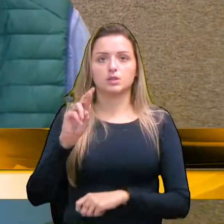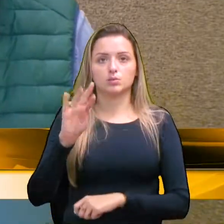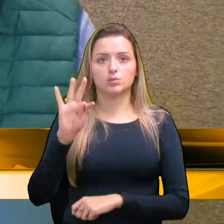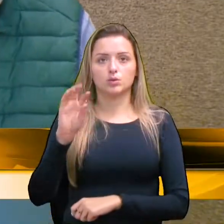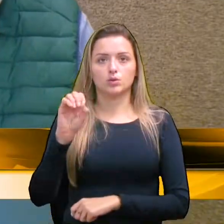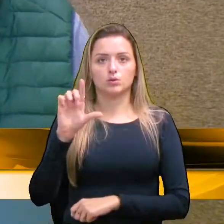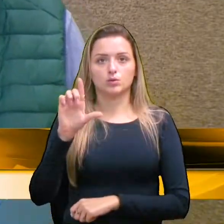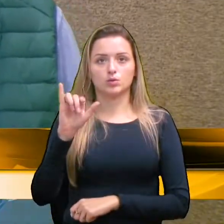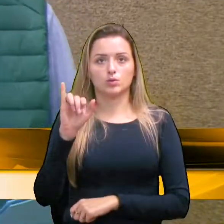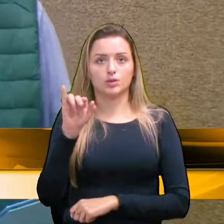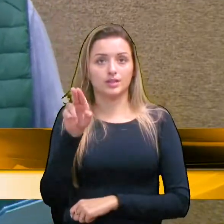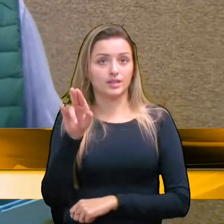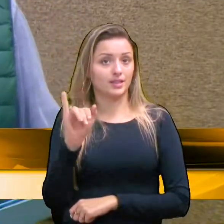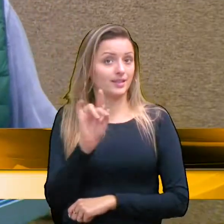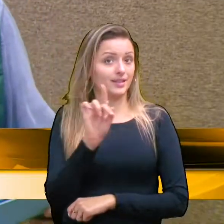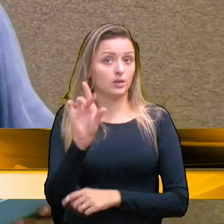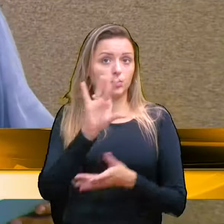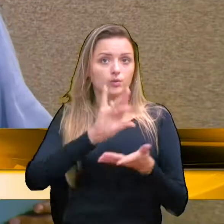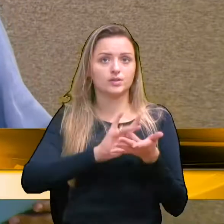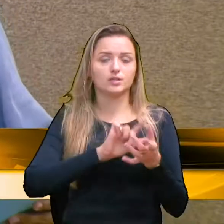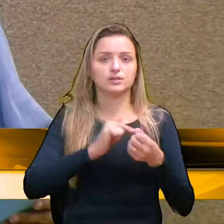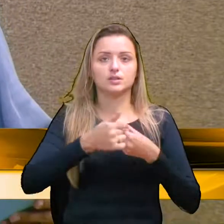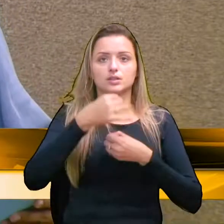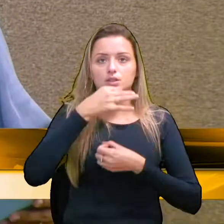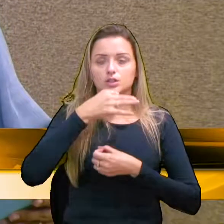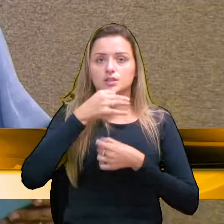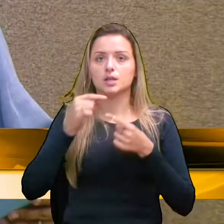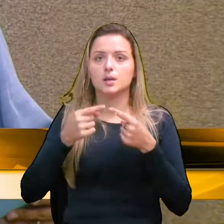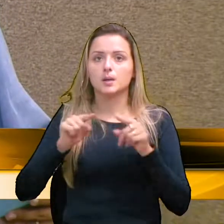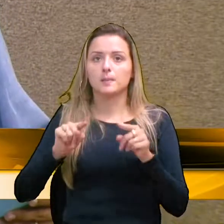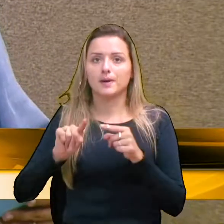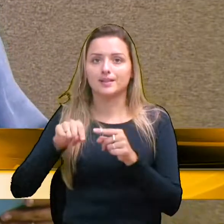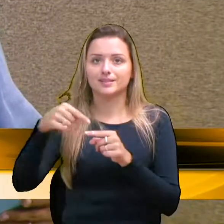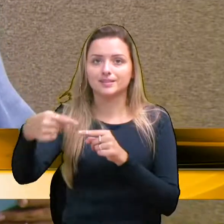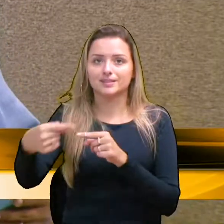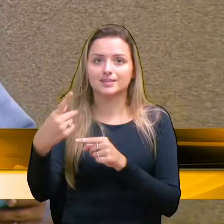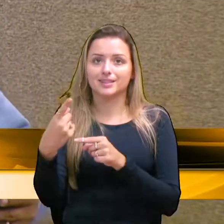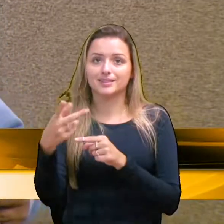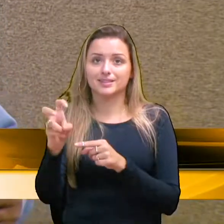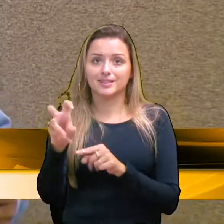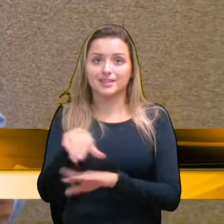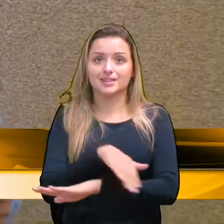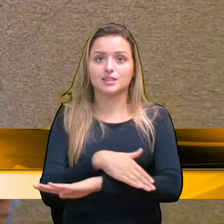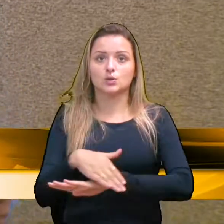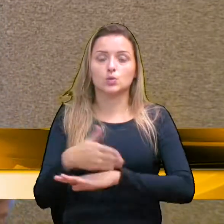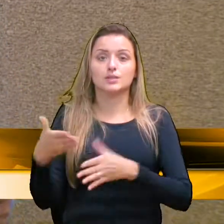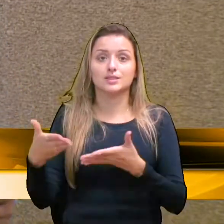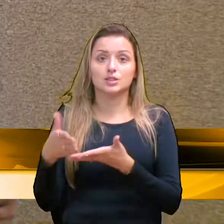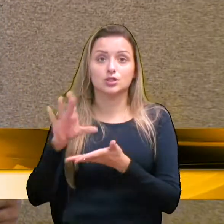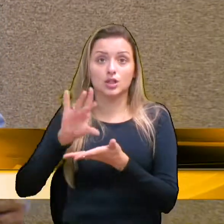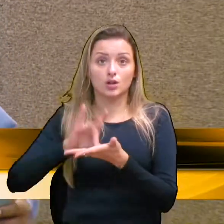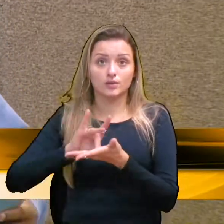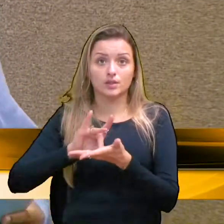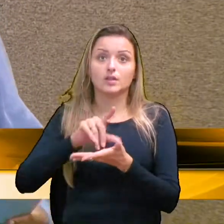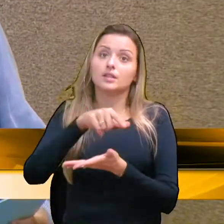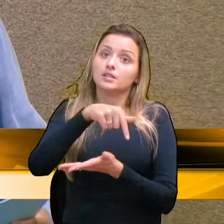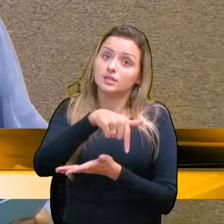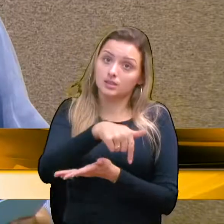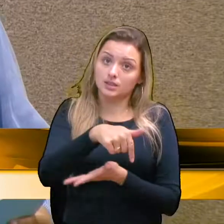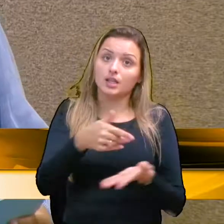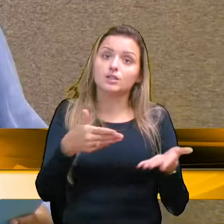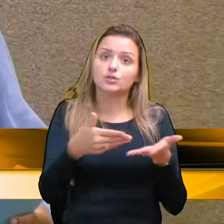tituladas ao município, cabe registrar que daqui das 15 vias existentes no local, 7 já foram